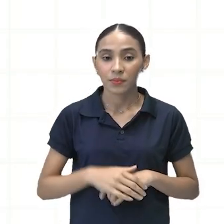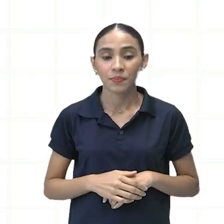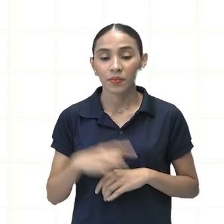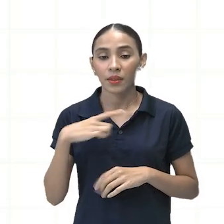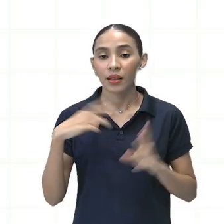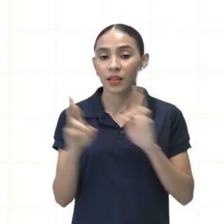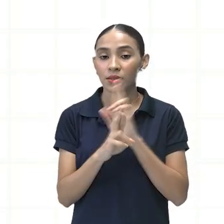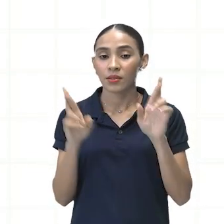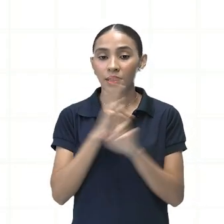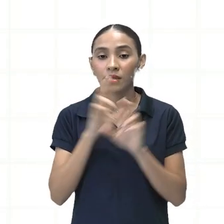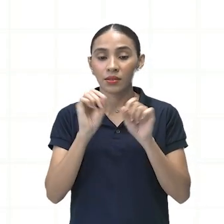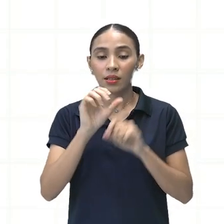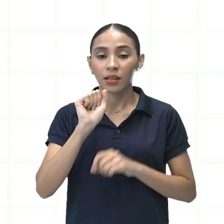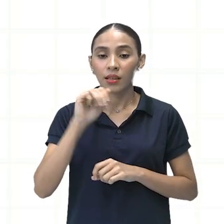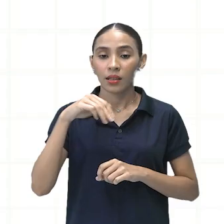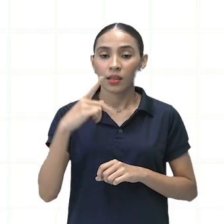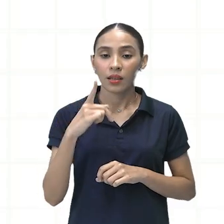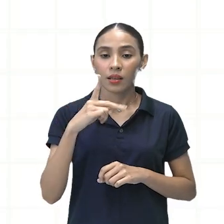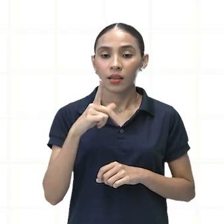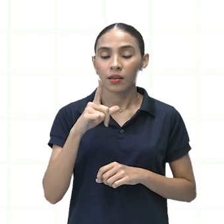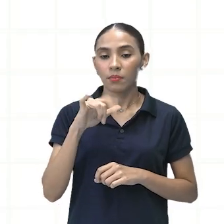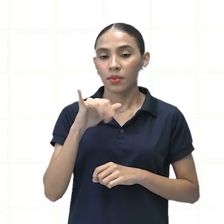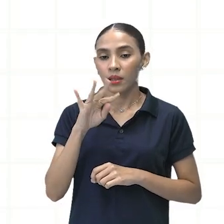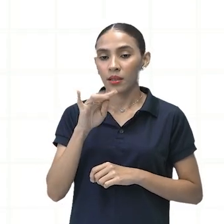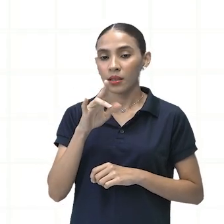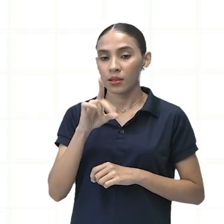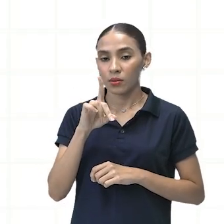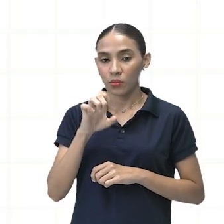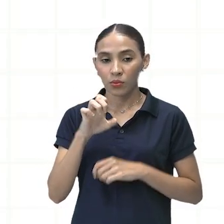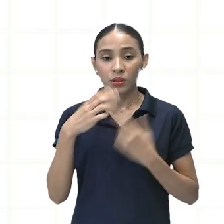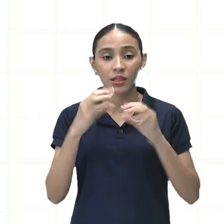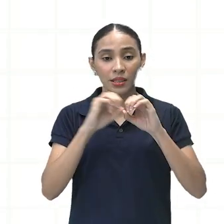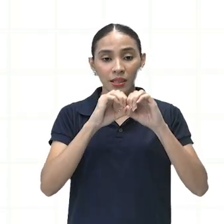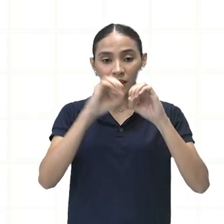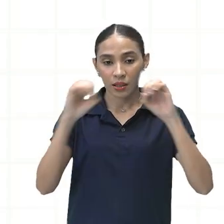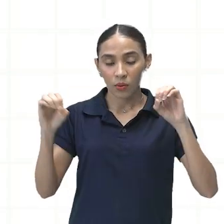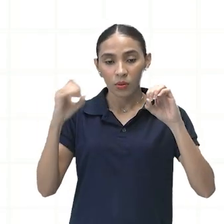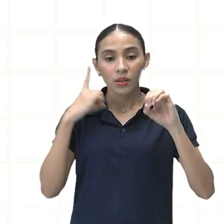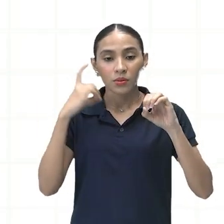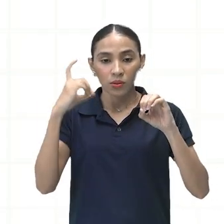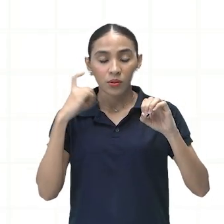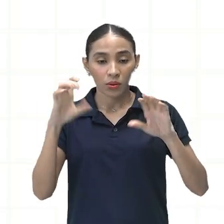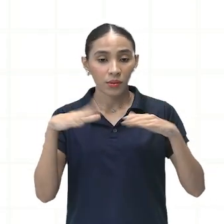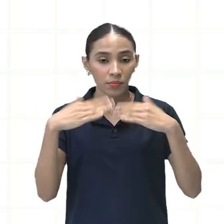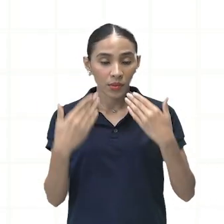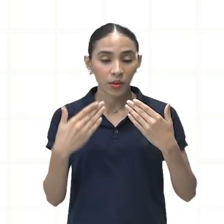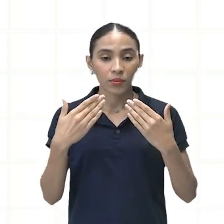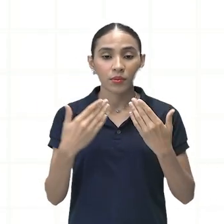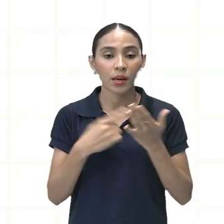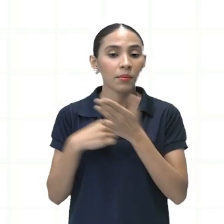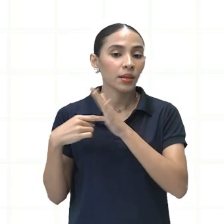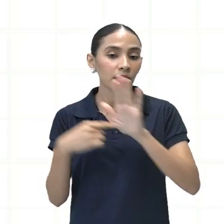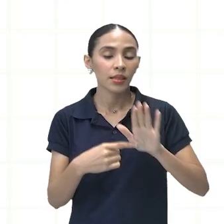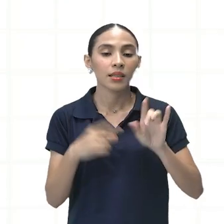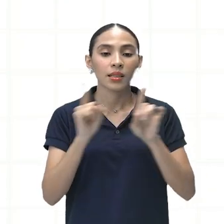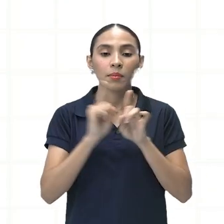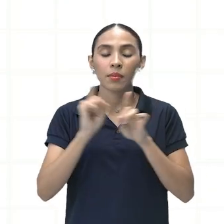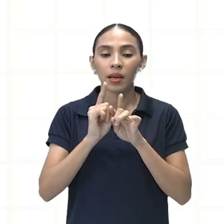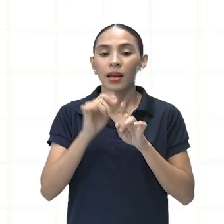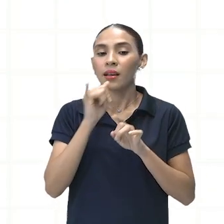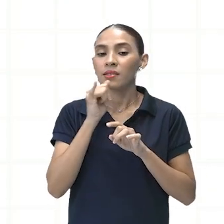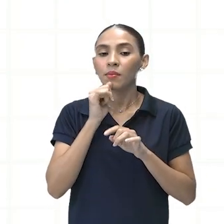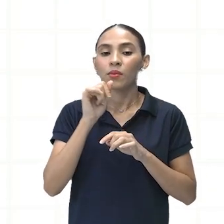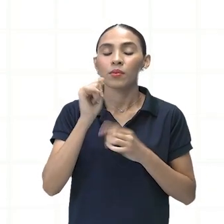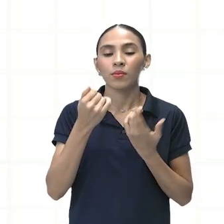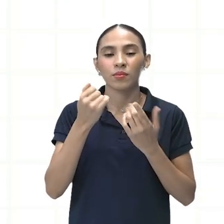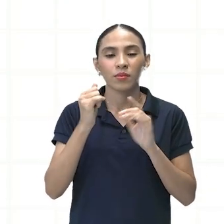que está relacionada à amplitude da onda sonora. A amplitude se dá pelo tamanho da